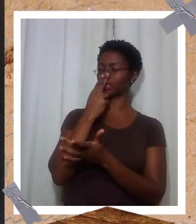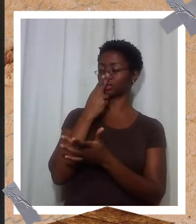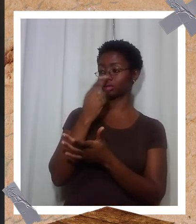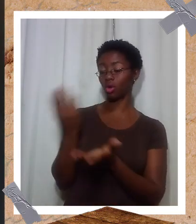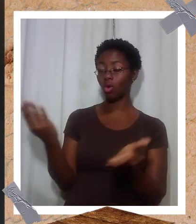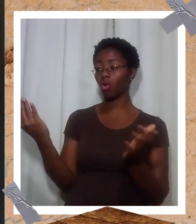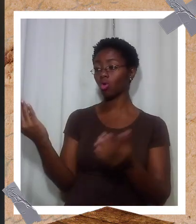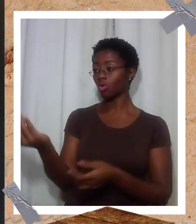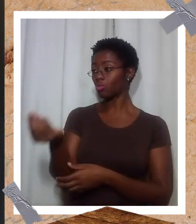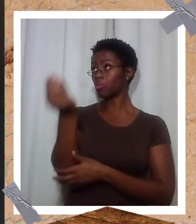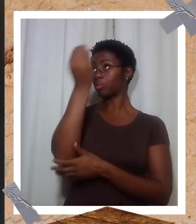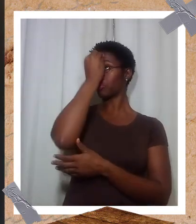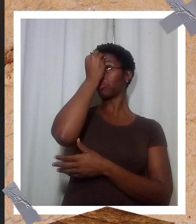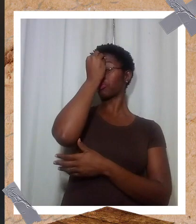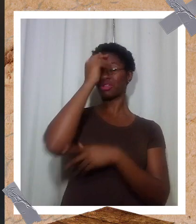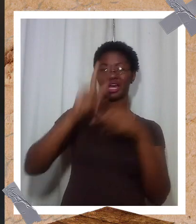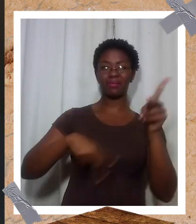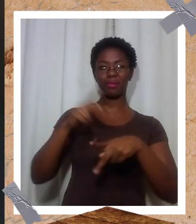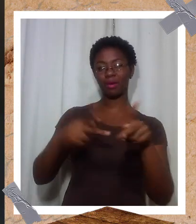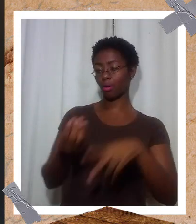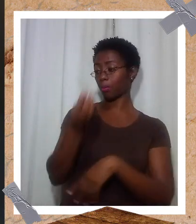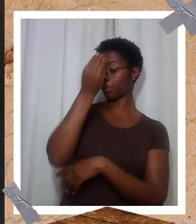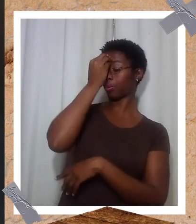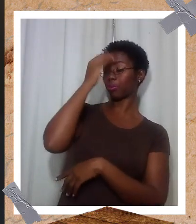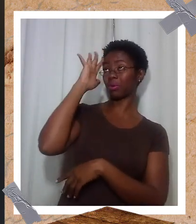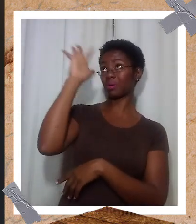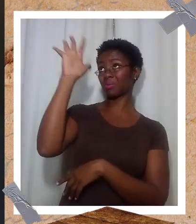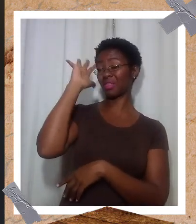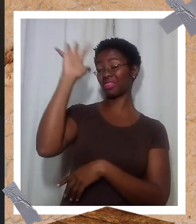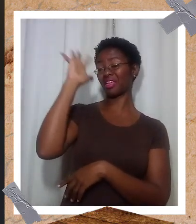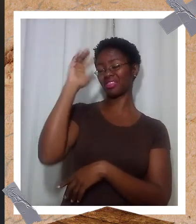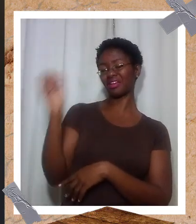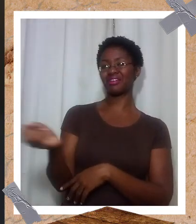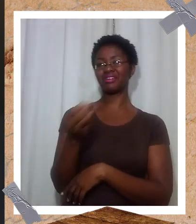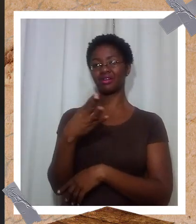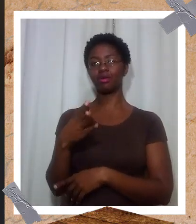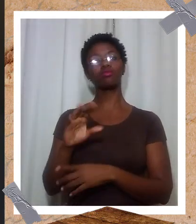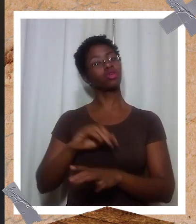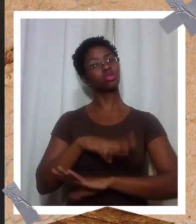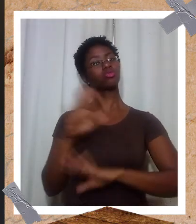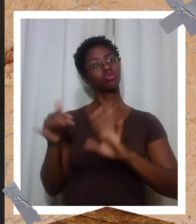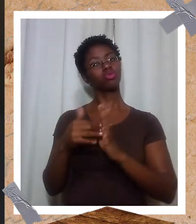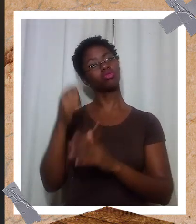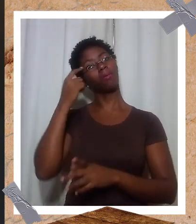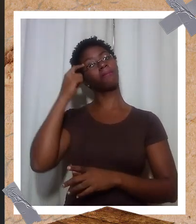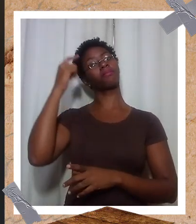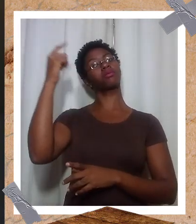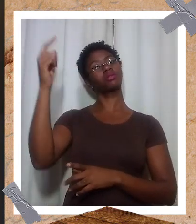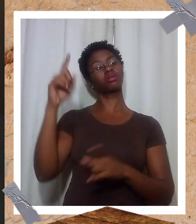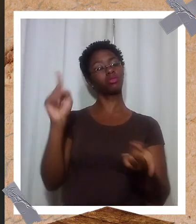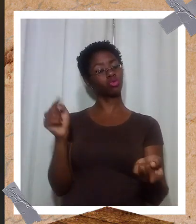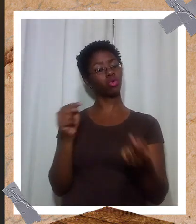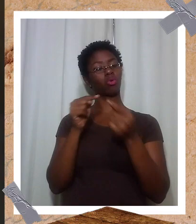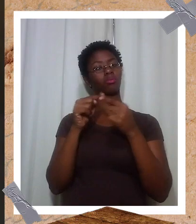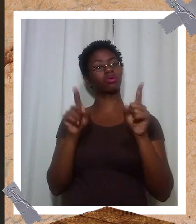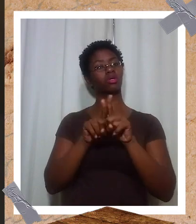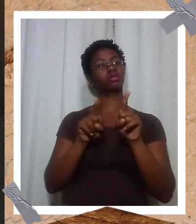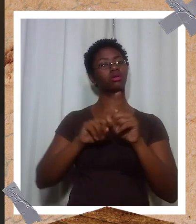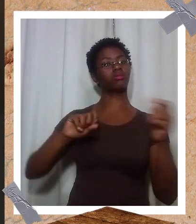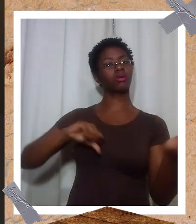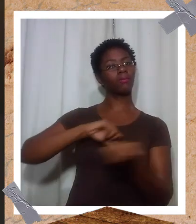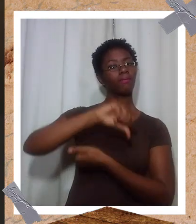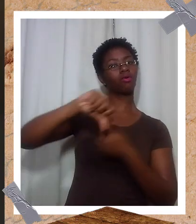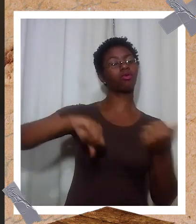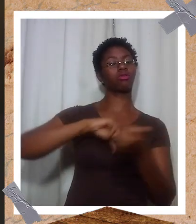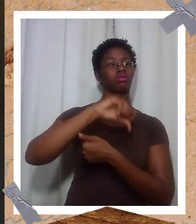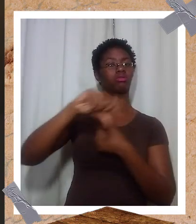no imaginário periférico, né? Mas é todo um pensamento relacionado também à mudança,